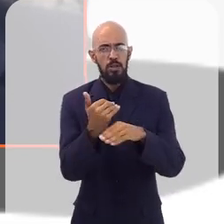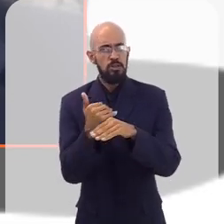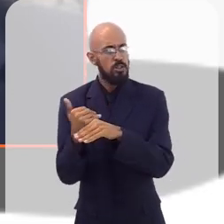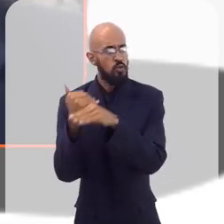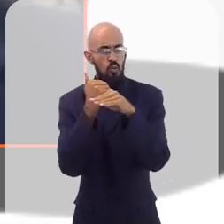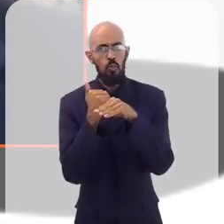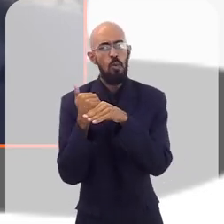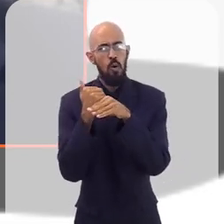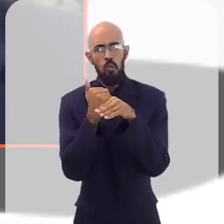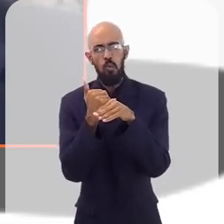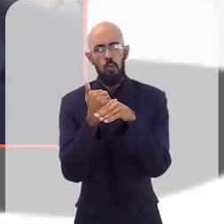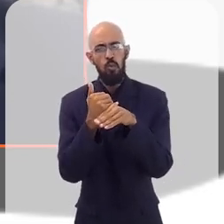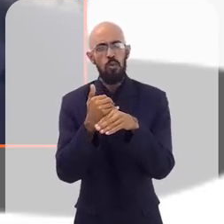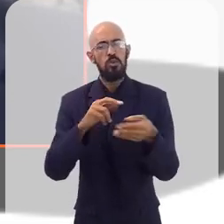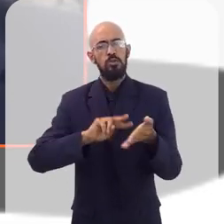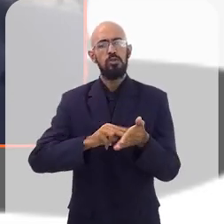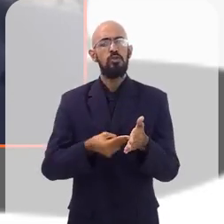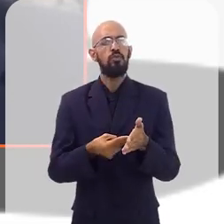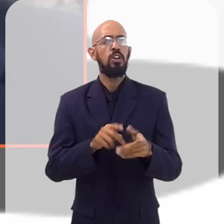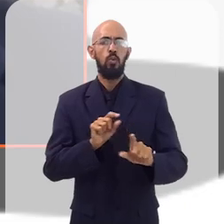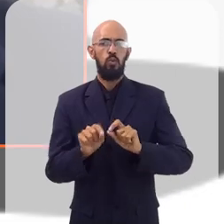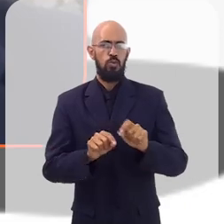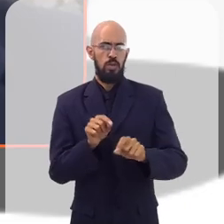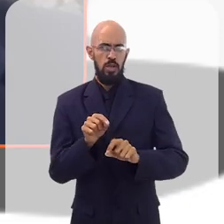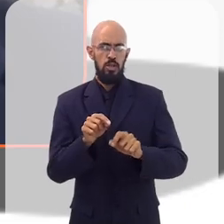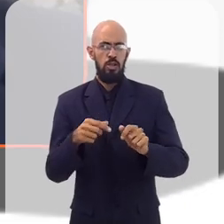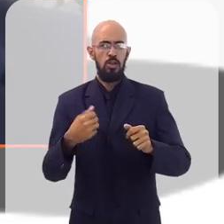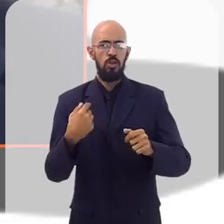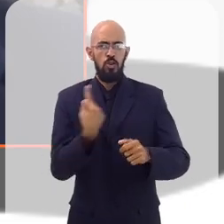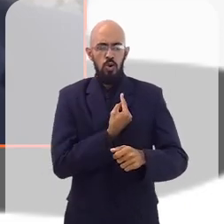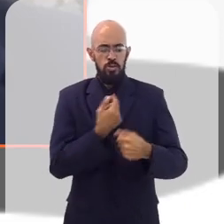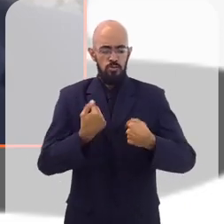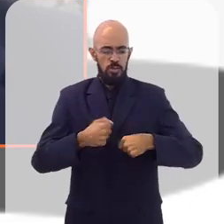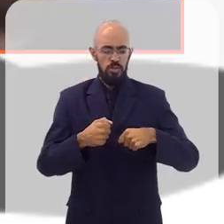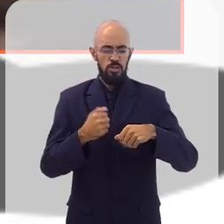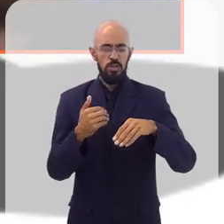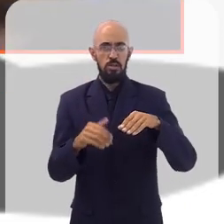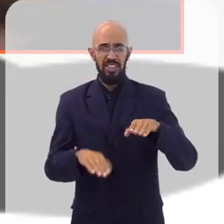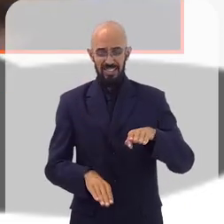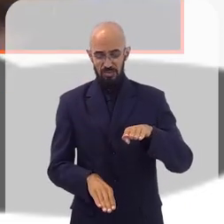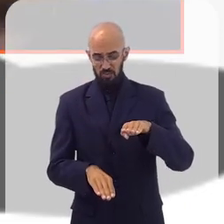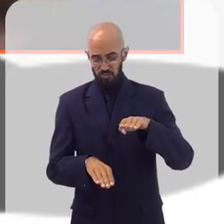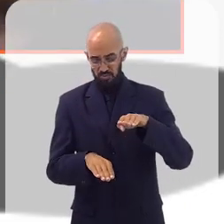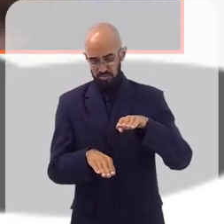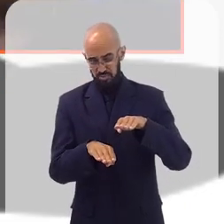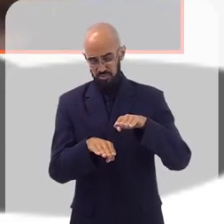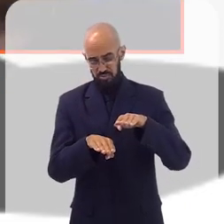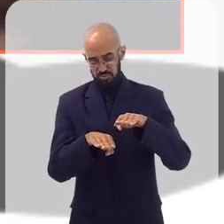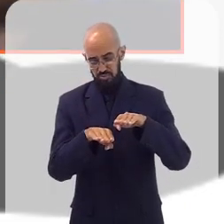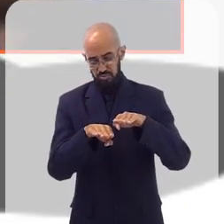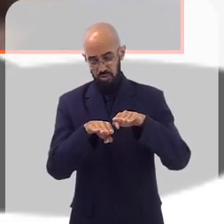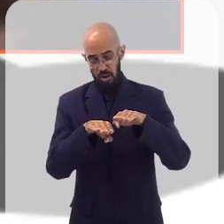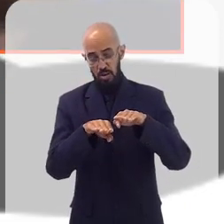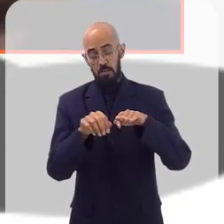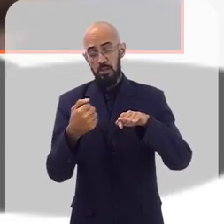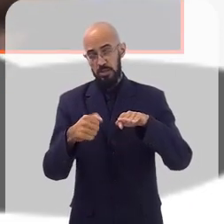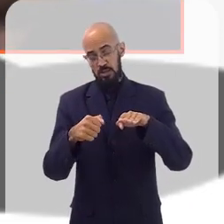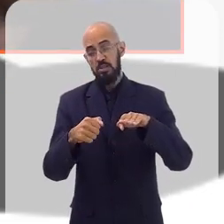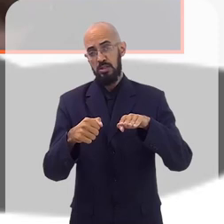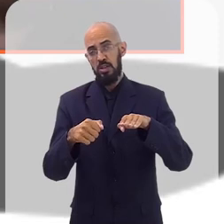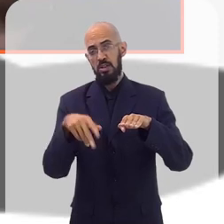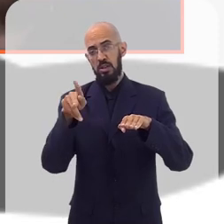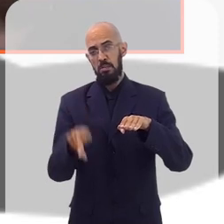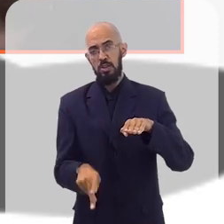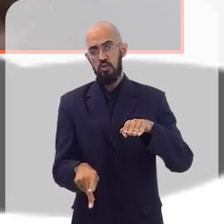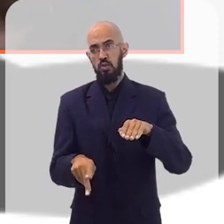acessibilidade tô fazendo que as coisas fica de igual para igual Ou seja a gente tem que diminuir